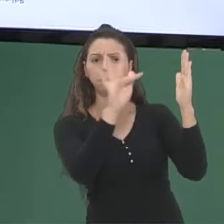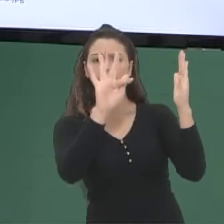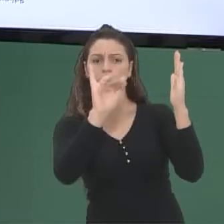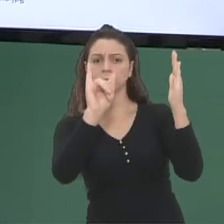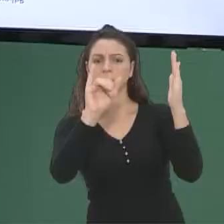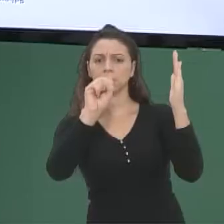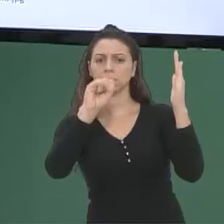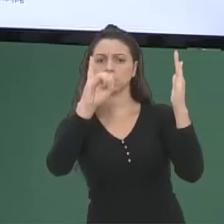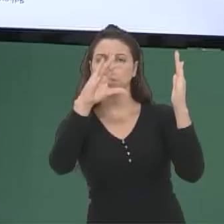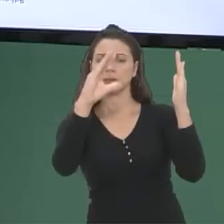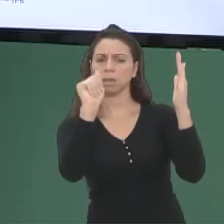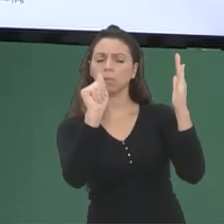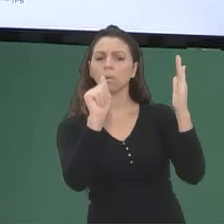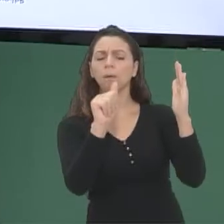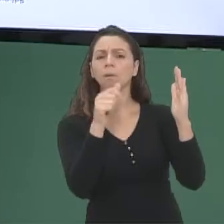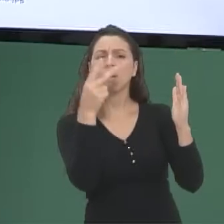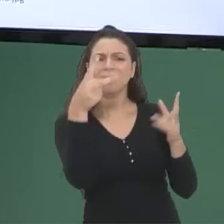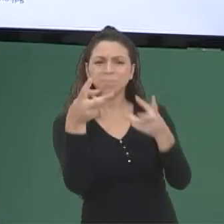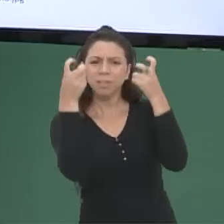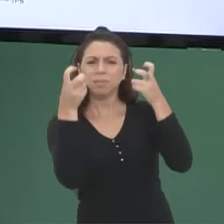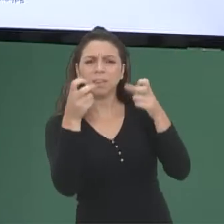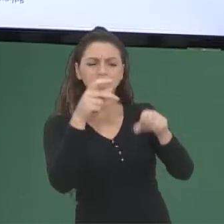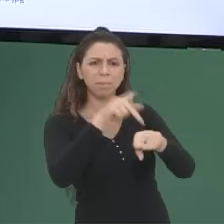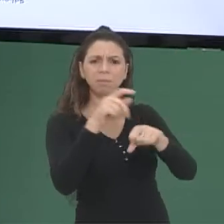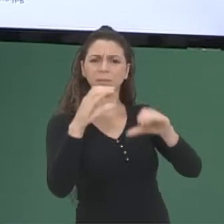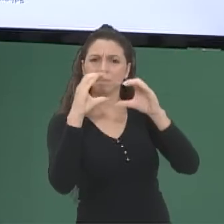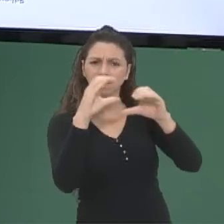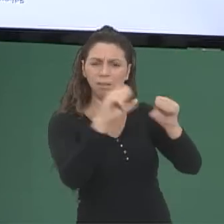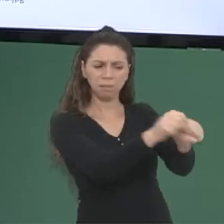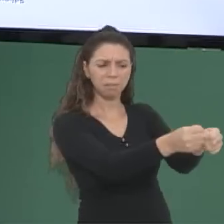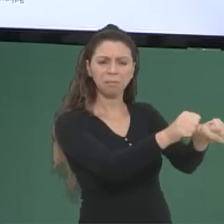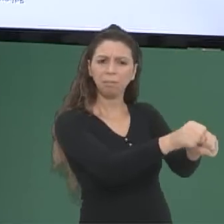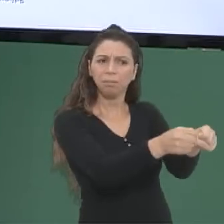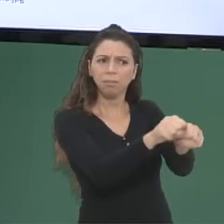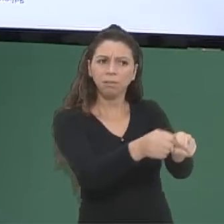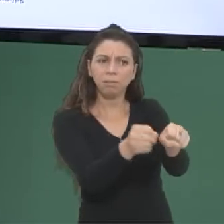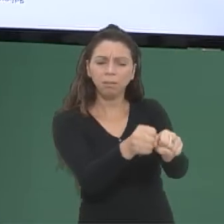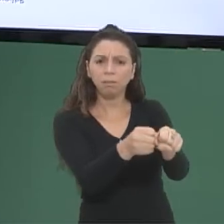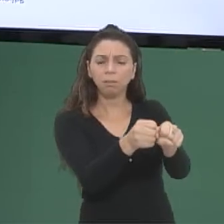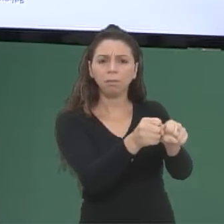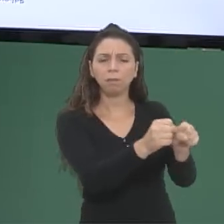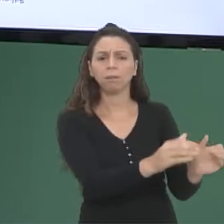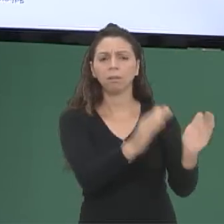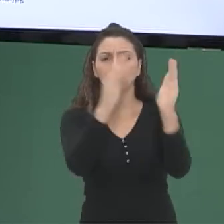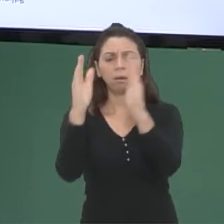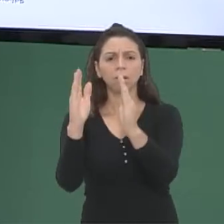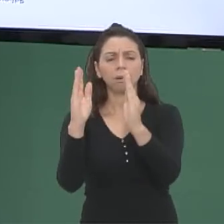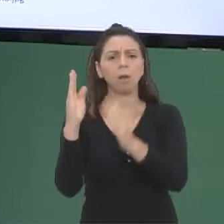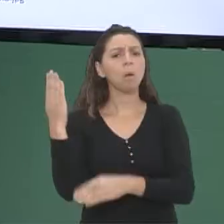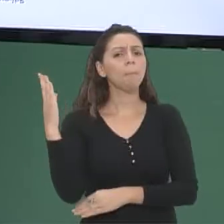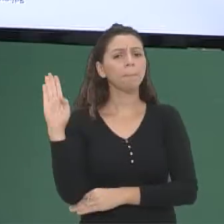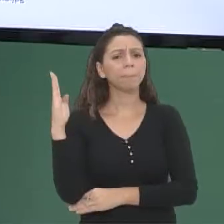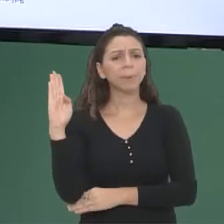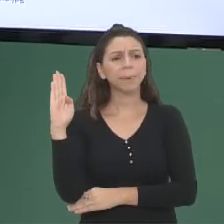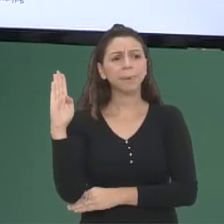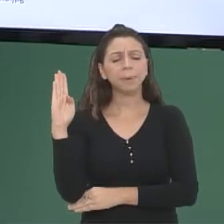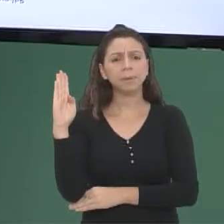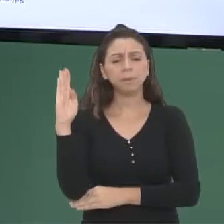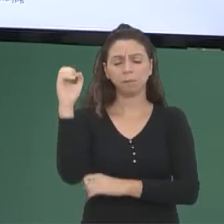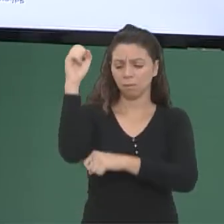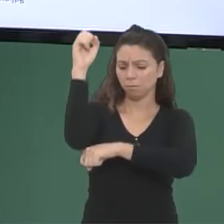se partiu em pedaços. Nesse no intemperismo biológico, olha a presença de plantas, de raízes